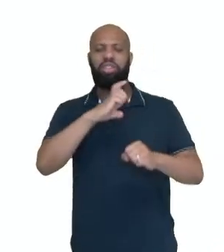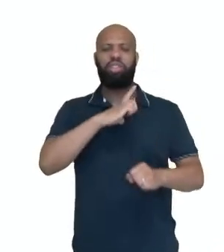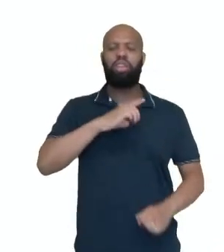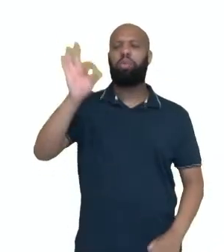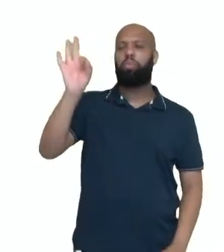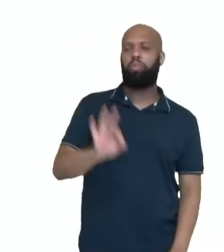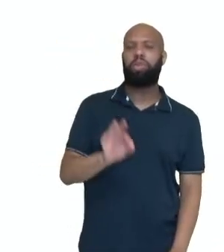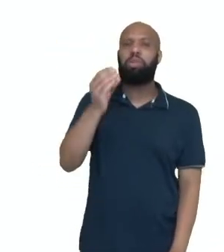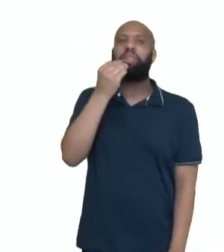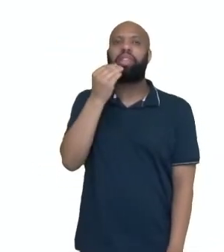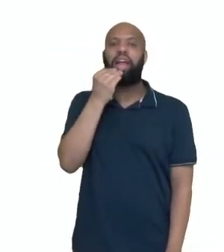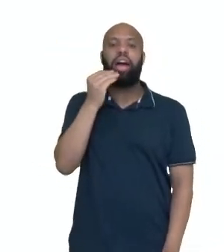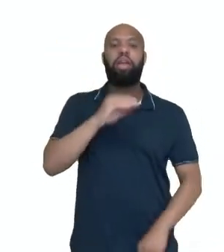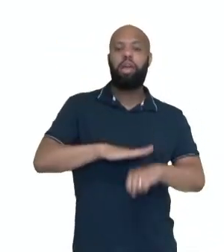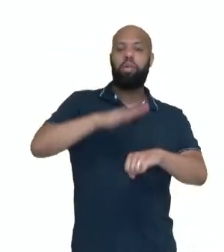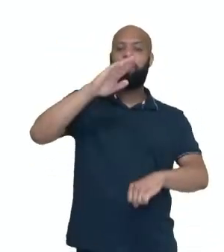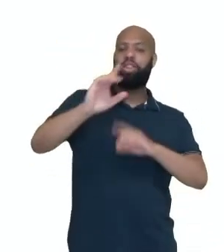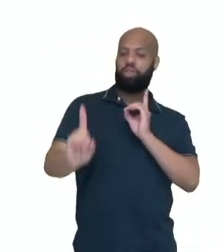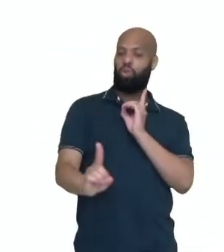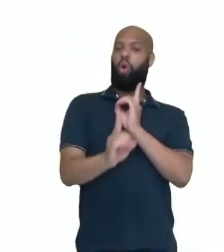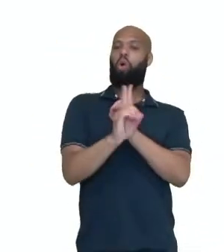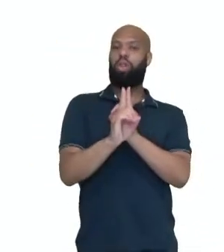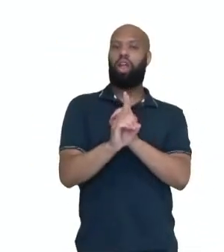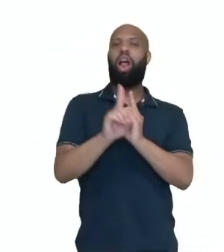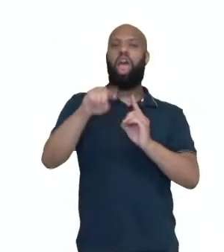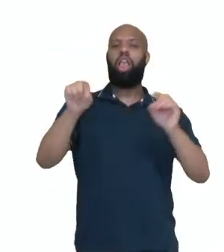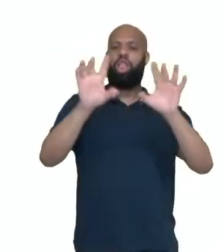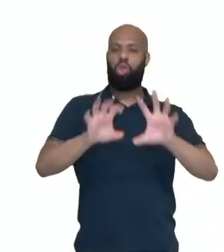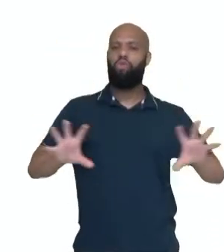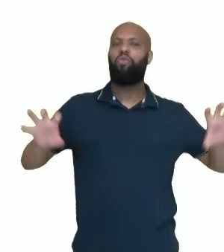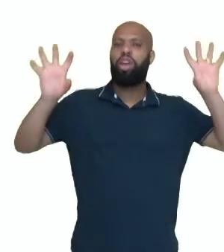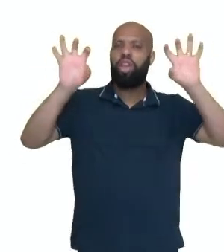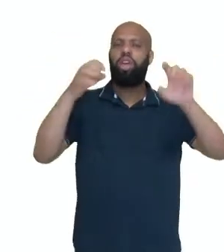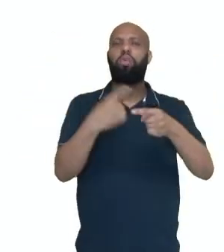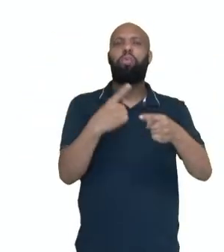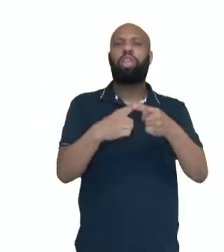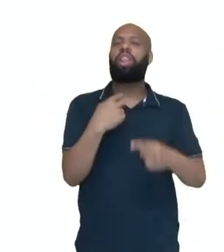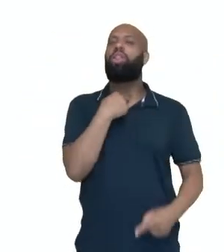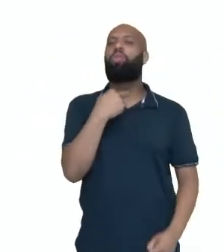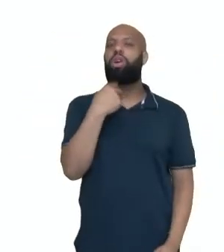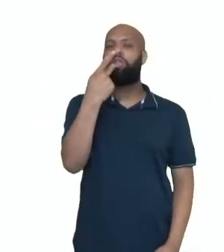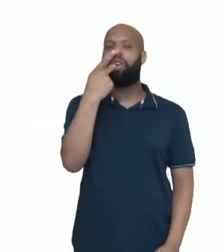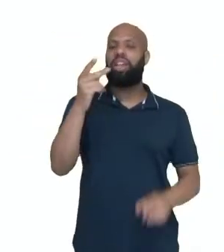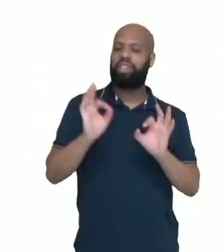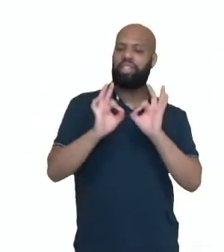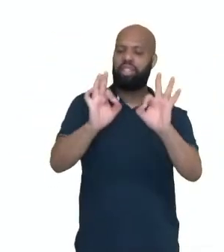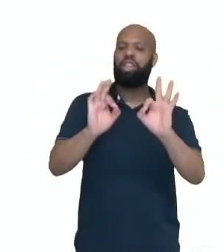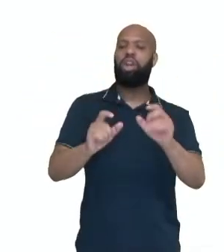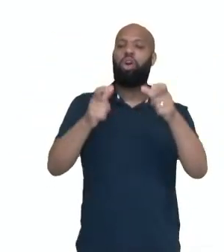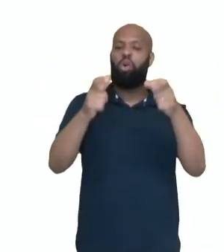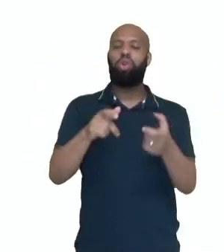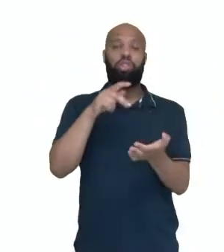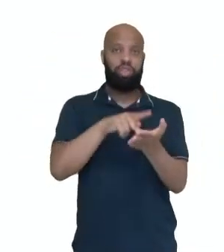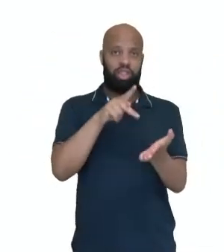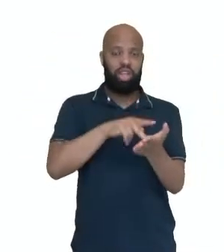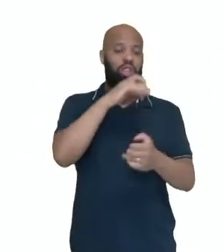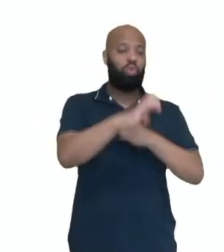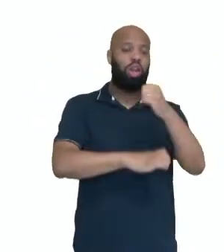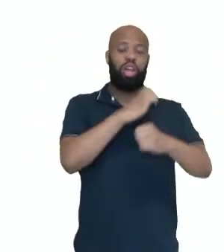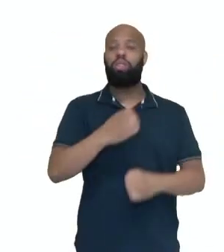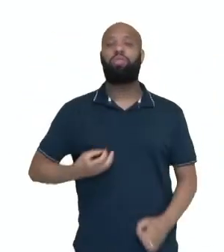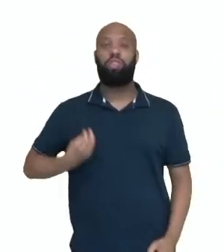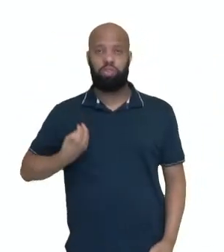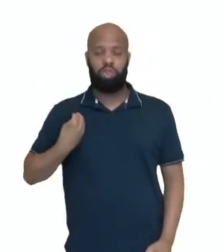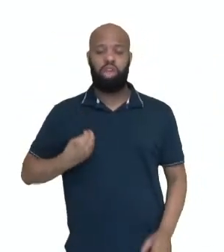maior de serem encontrados, denominada nuvem, pois não podemos dizer com certeza onde realmente o elétron está. Para